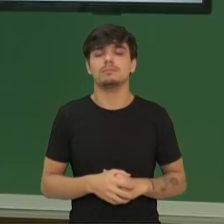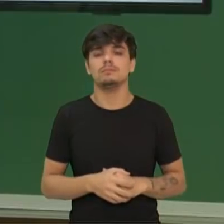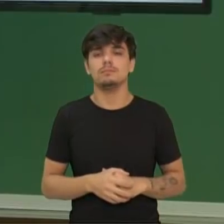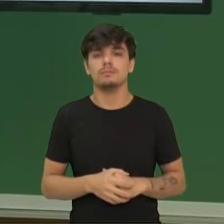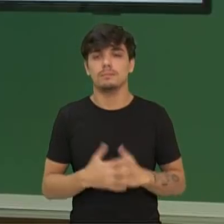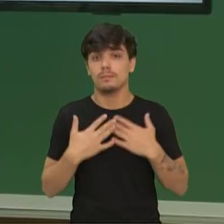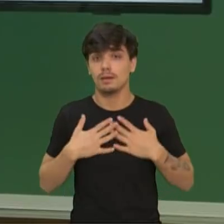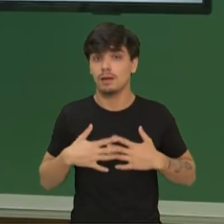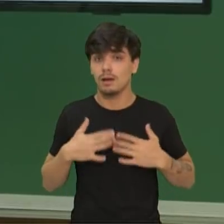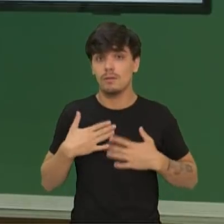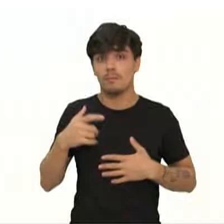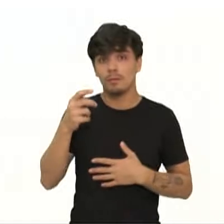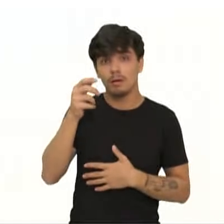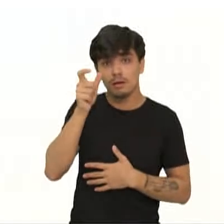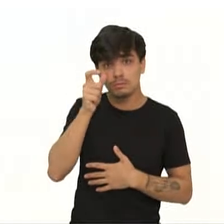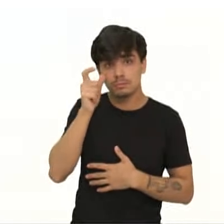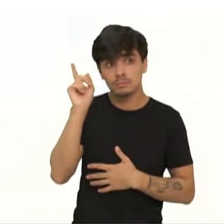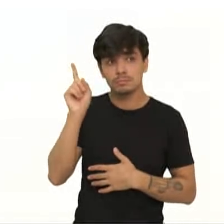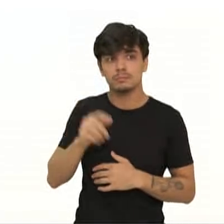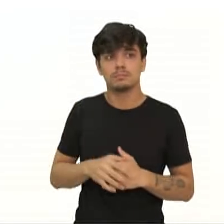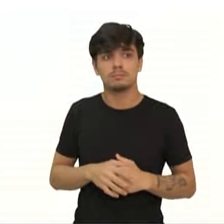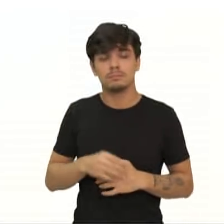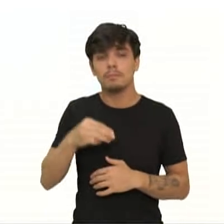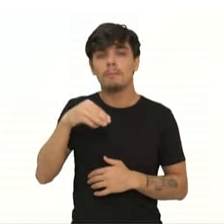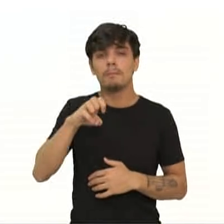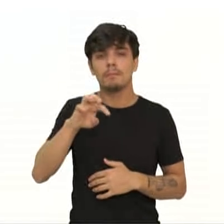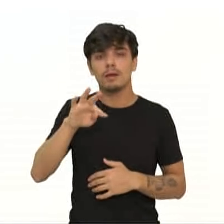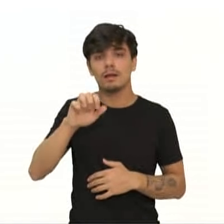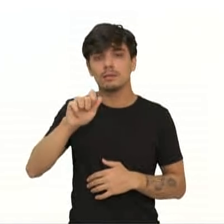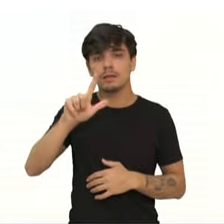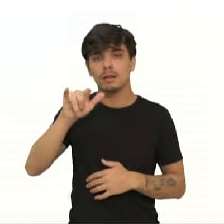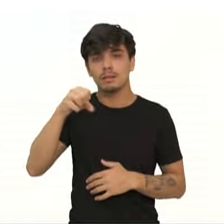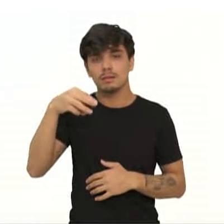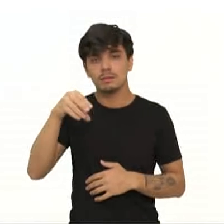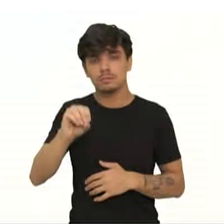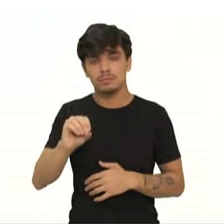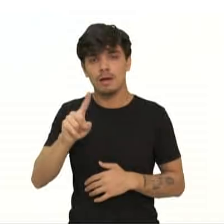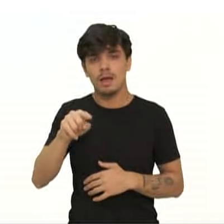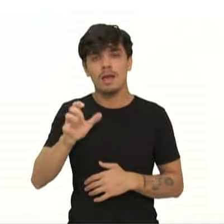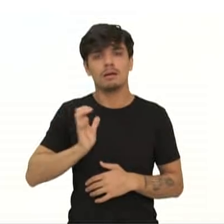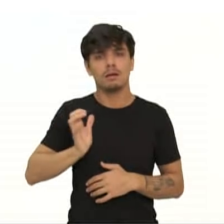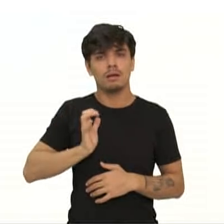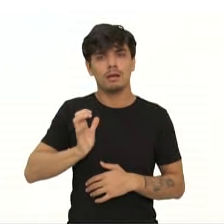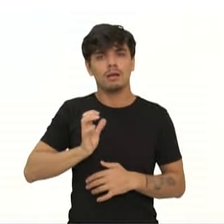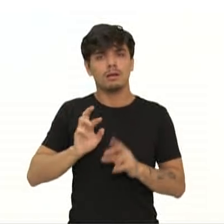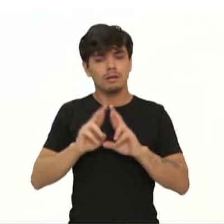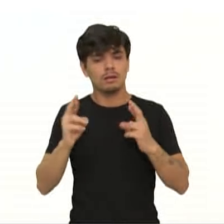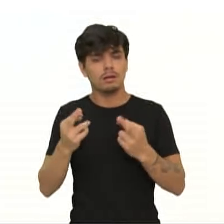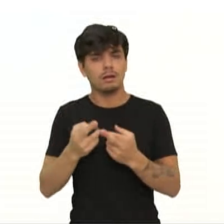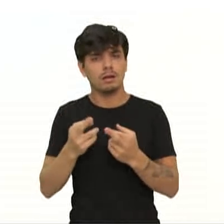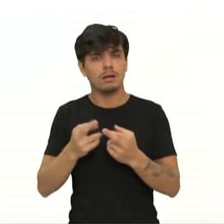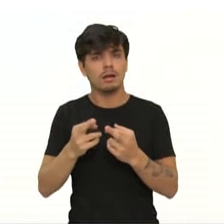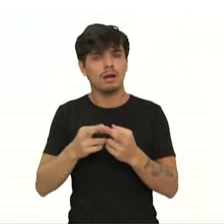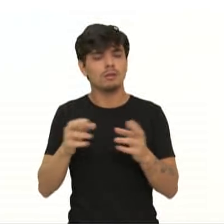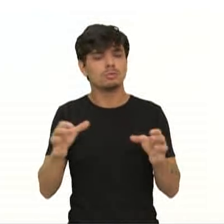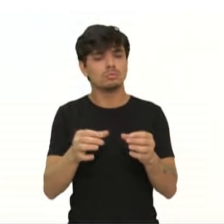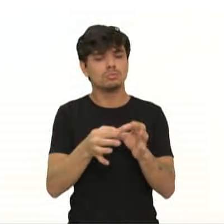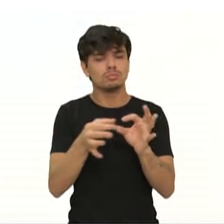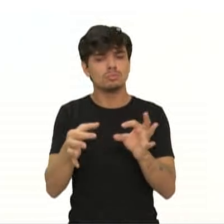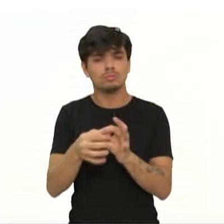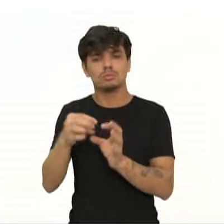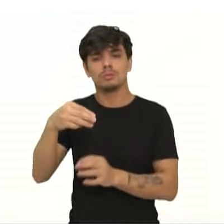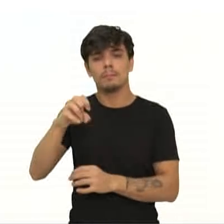Com calma, vamos lá. Metalismo é a riqueza de um reino medida pela quantidade de metais